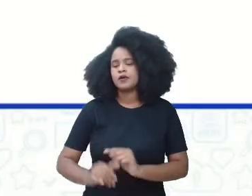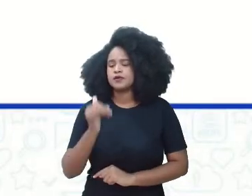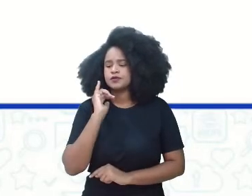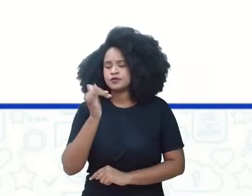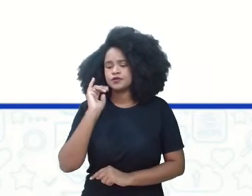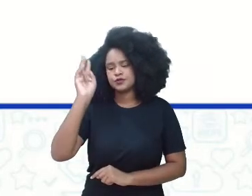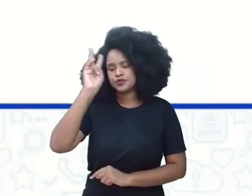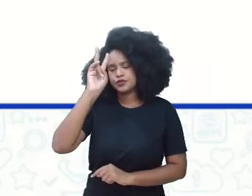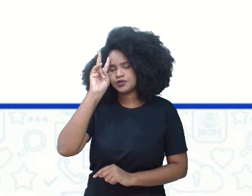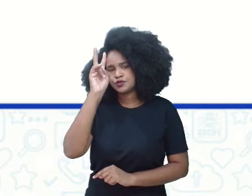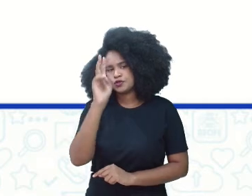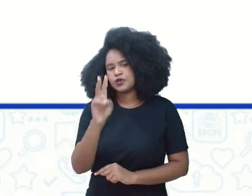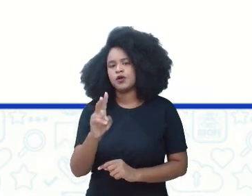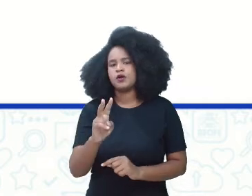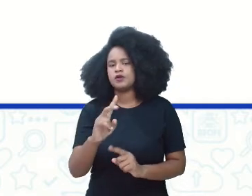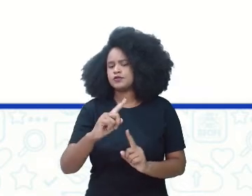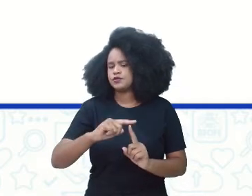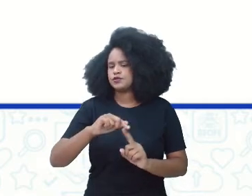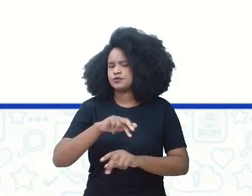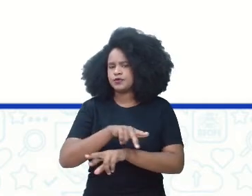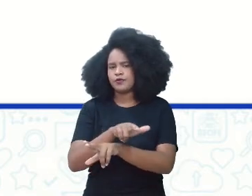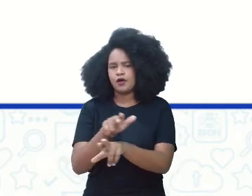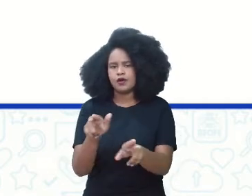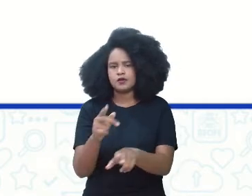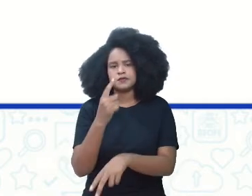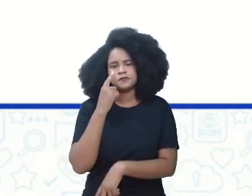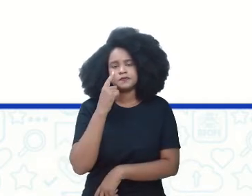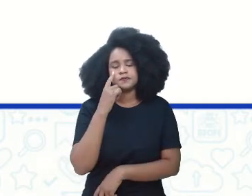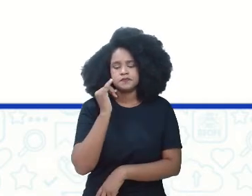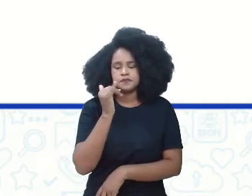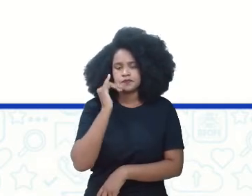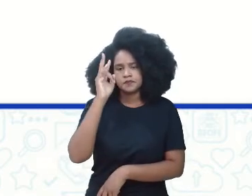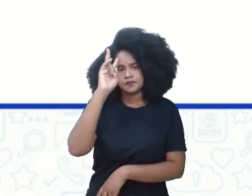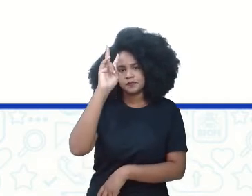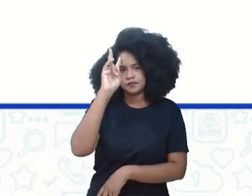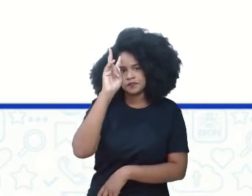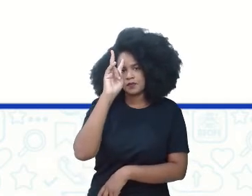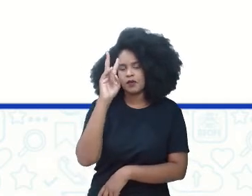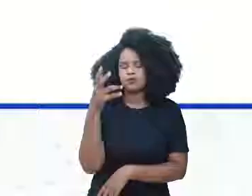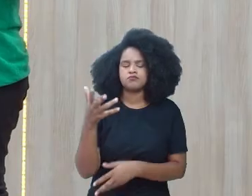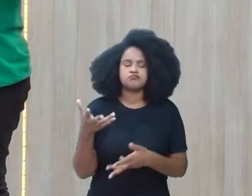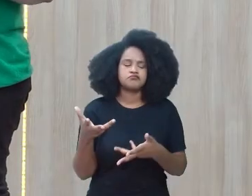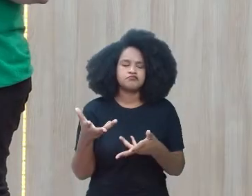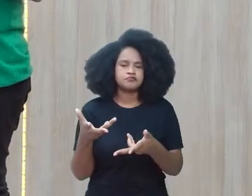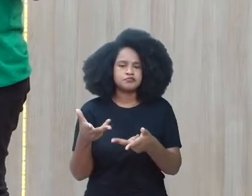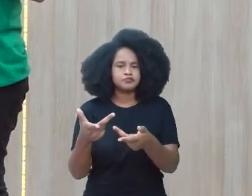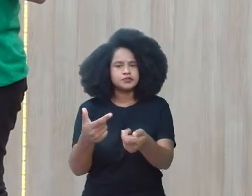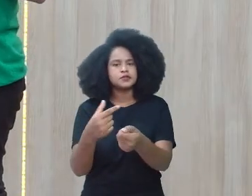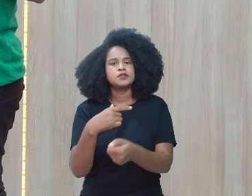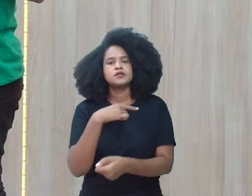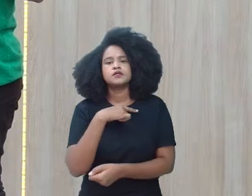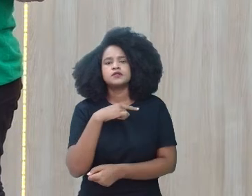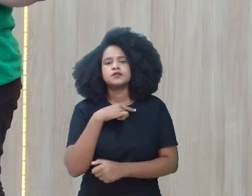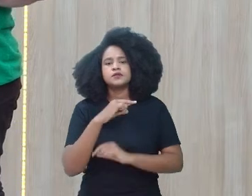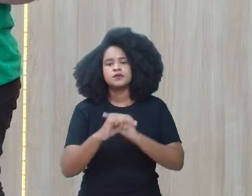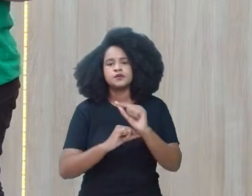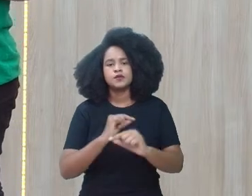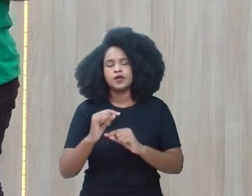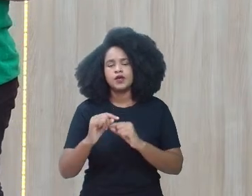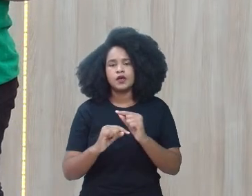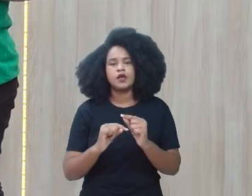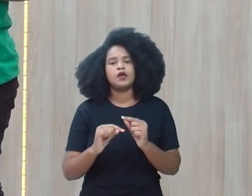tipos. Então, a contação de história, ela é maravilhosa e tem um efeito